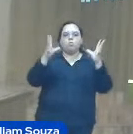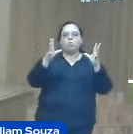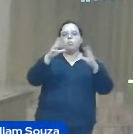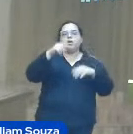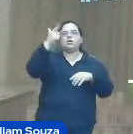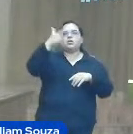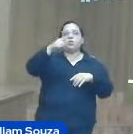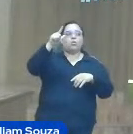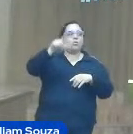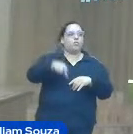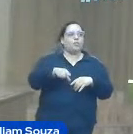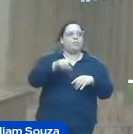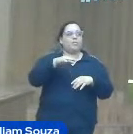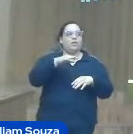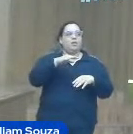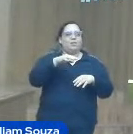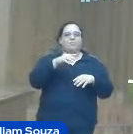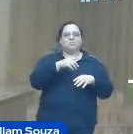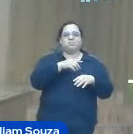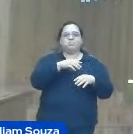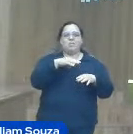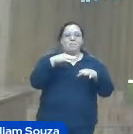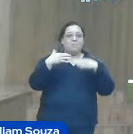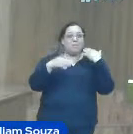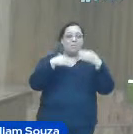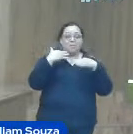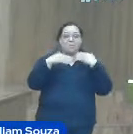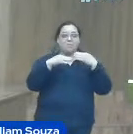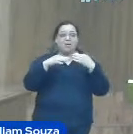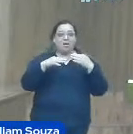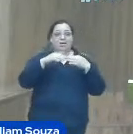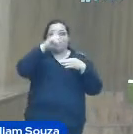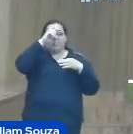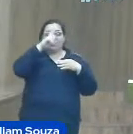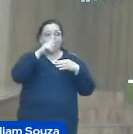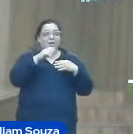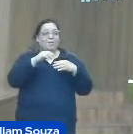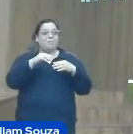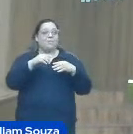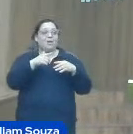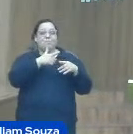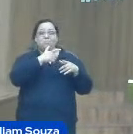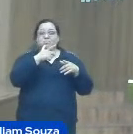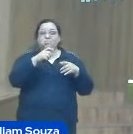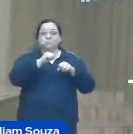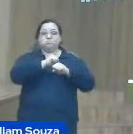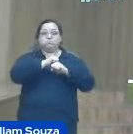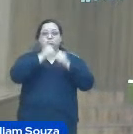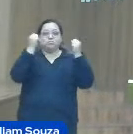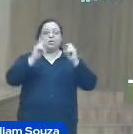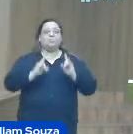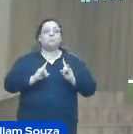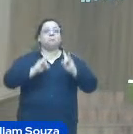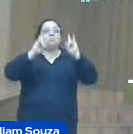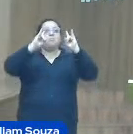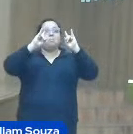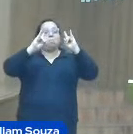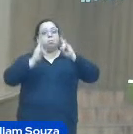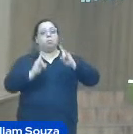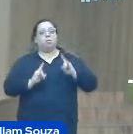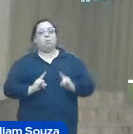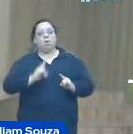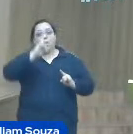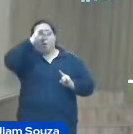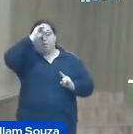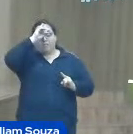matar e destruir um hospital, para destruir um hospital que tá lá longe,